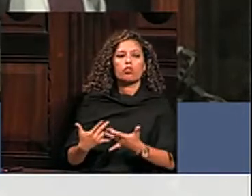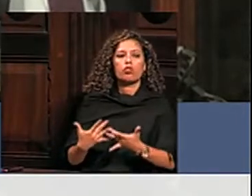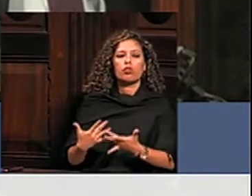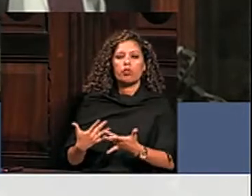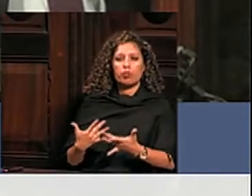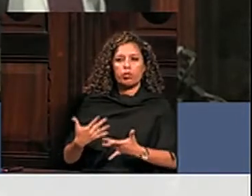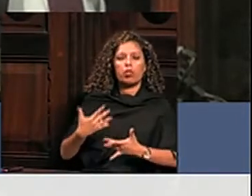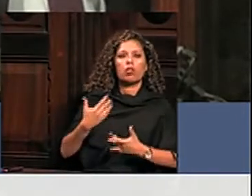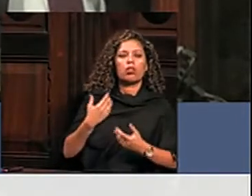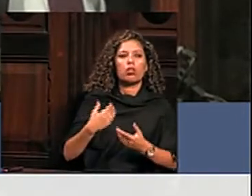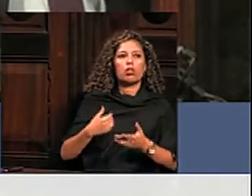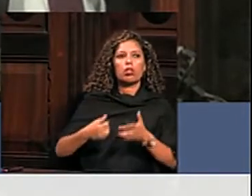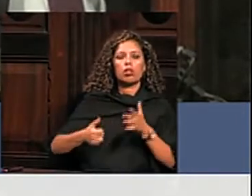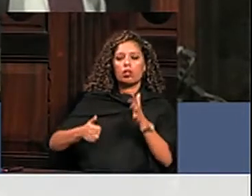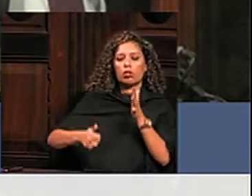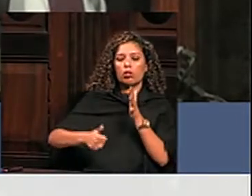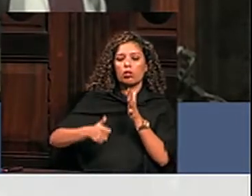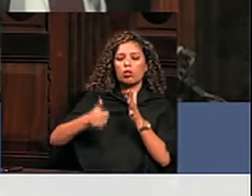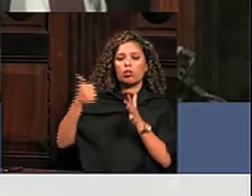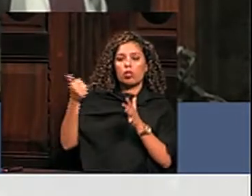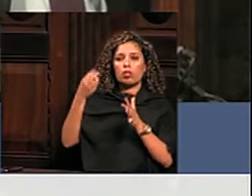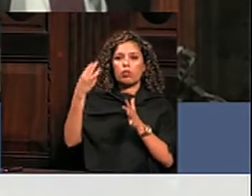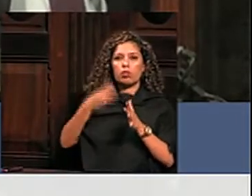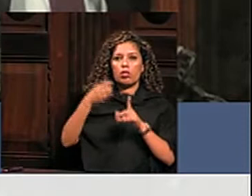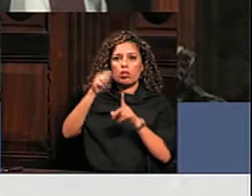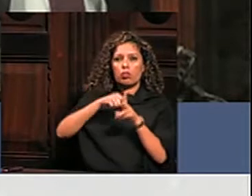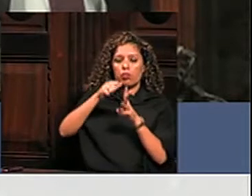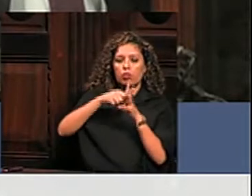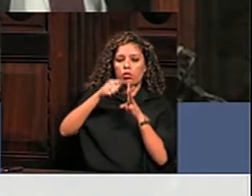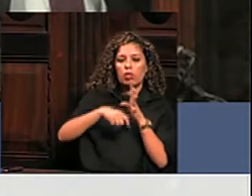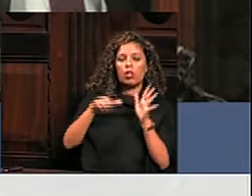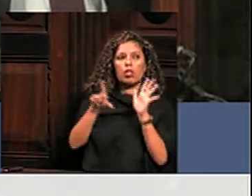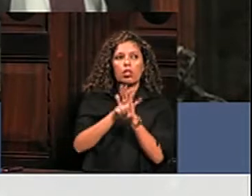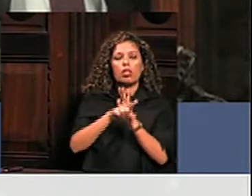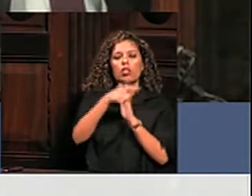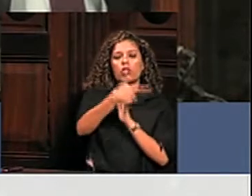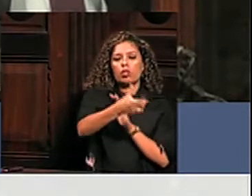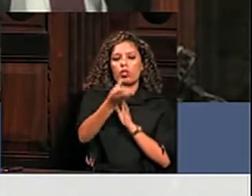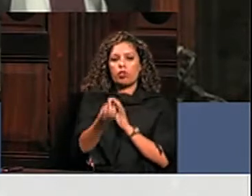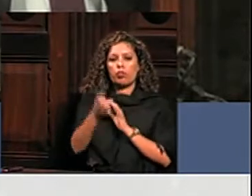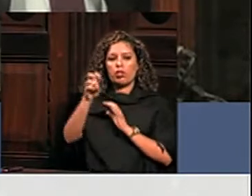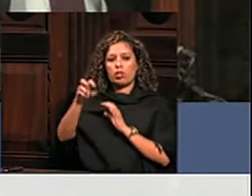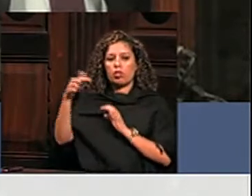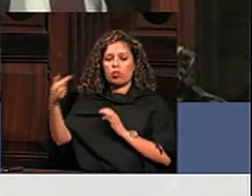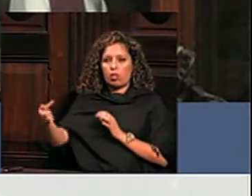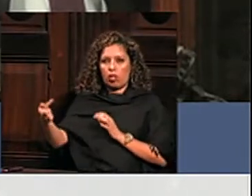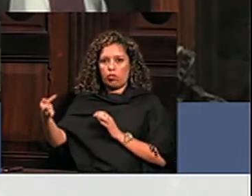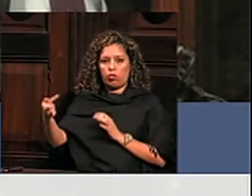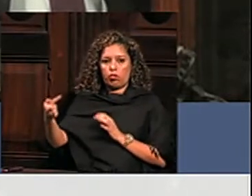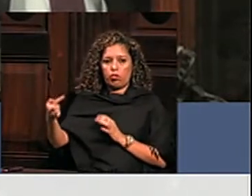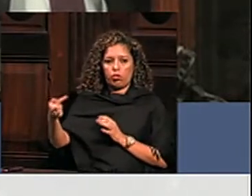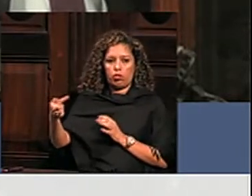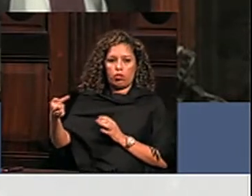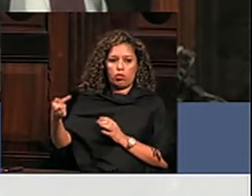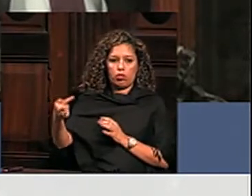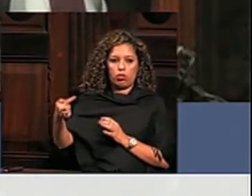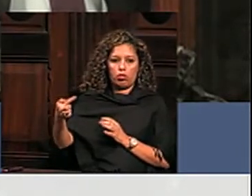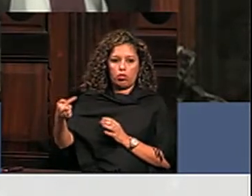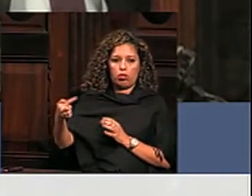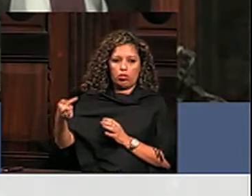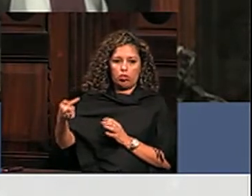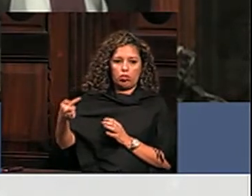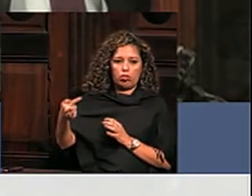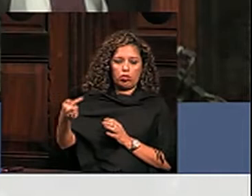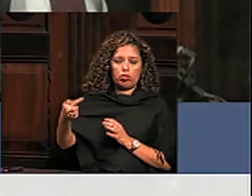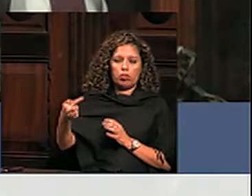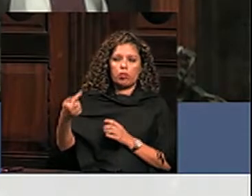inciso 13º do artigo 14 da lei 2657 de 96. Senhor presidente, deixa eu chamar o deputado Paulo